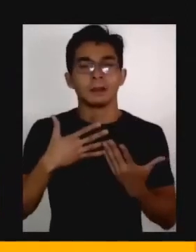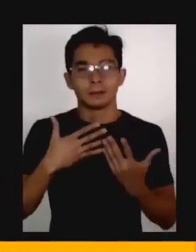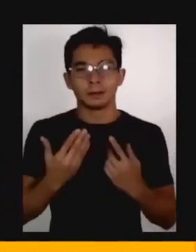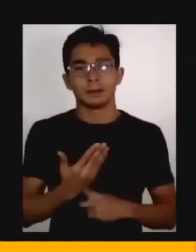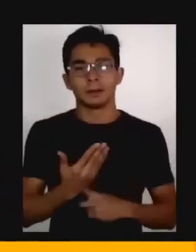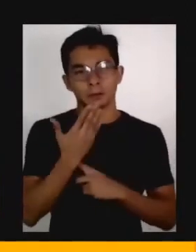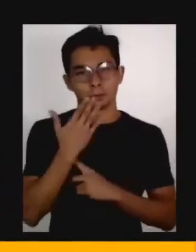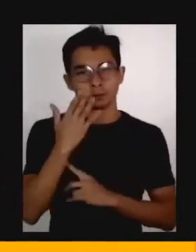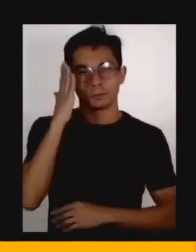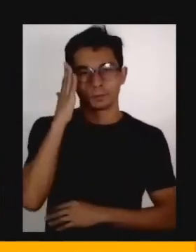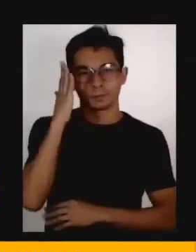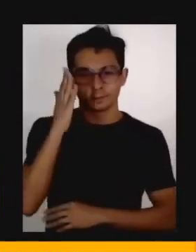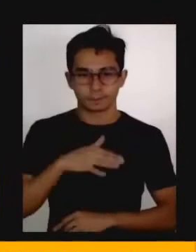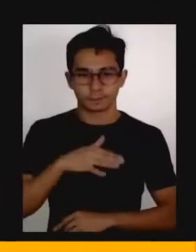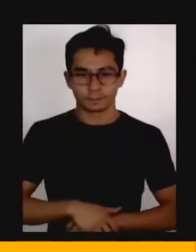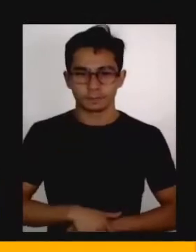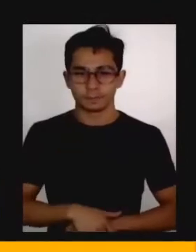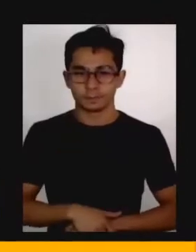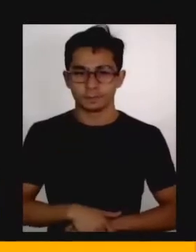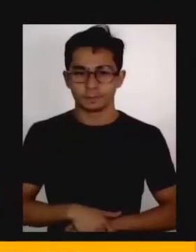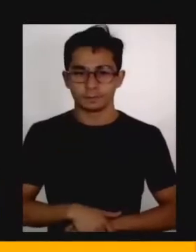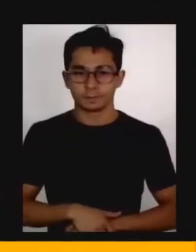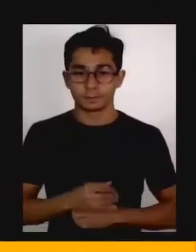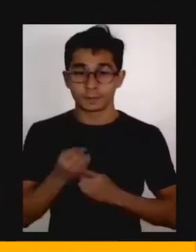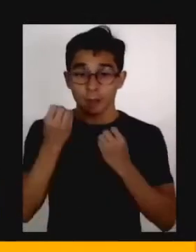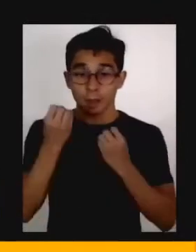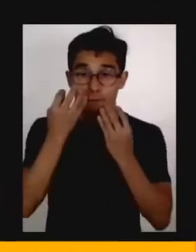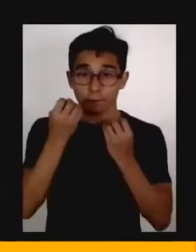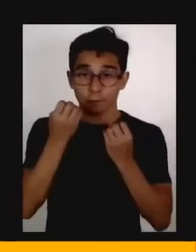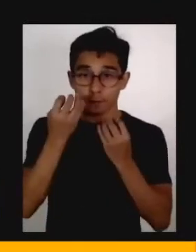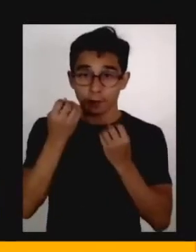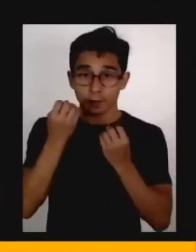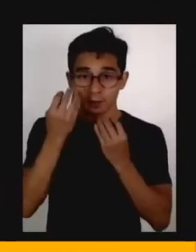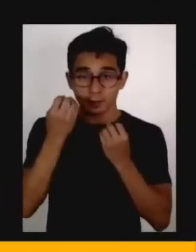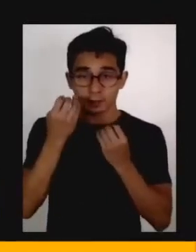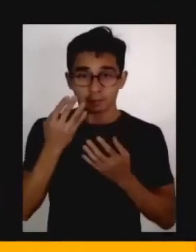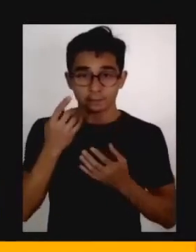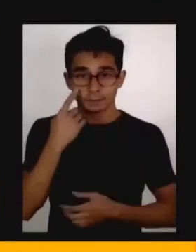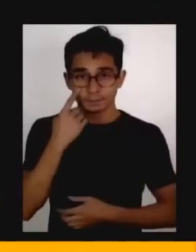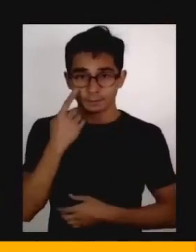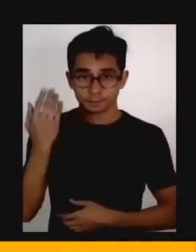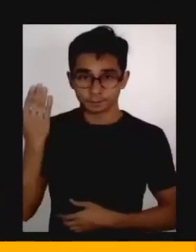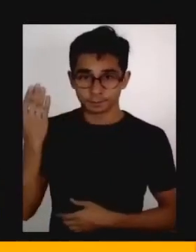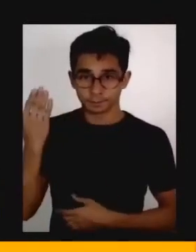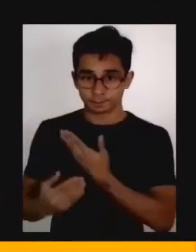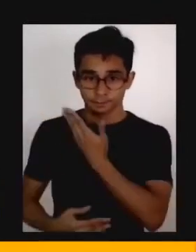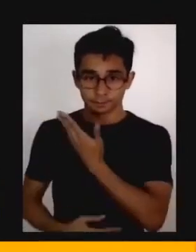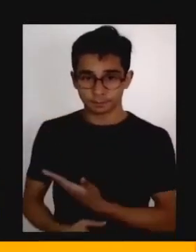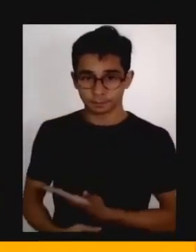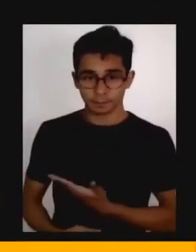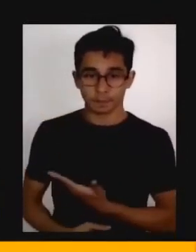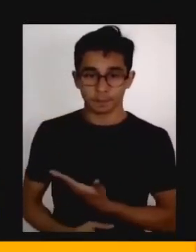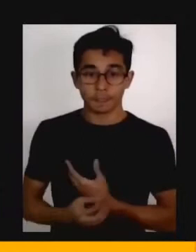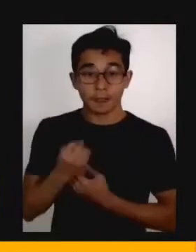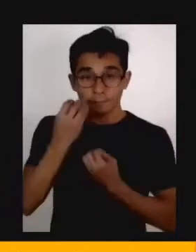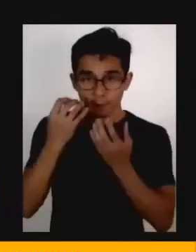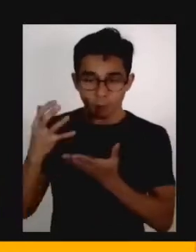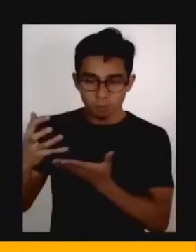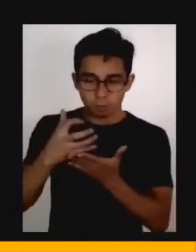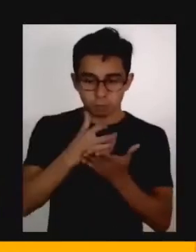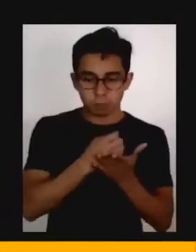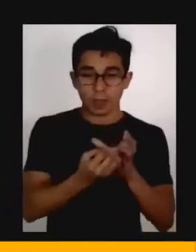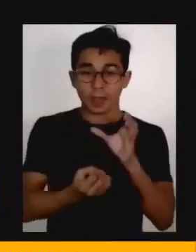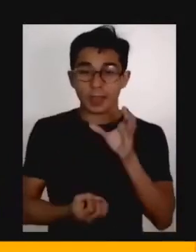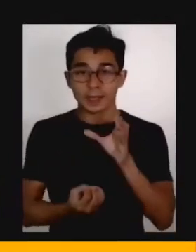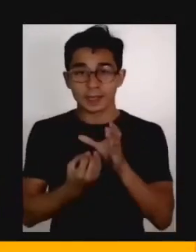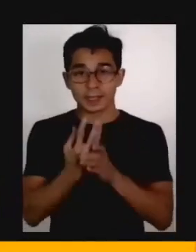Aqui, por meio de todas essas informações, a gente cria dashboards, que são essas figuras que vocês conseguem